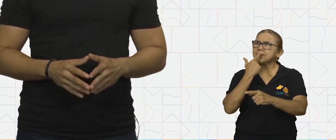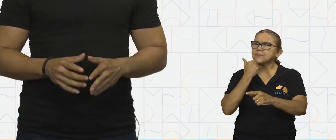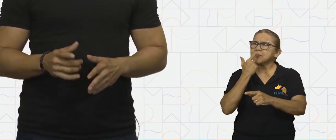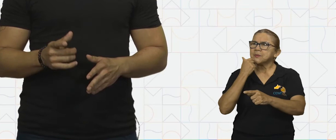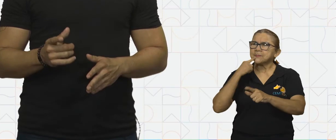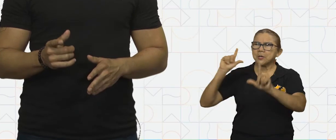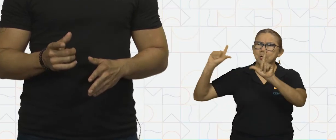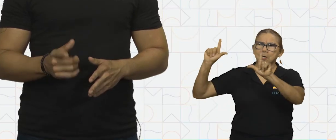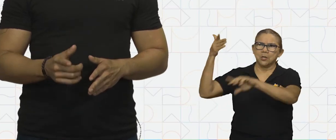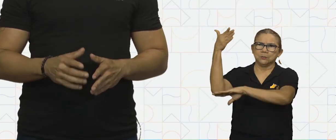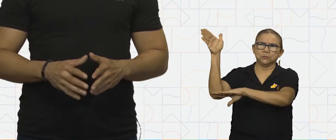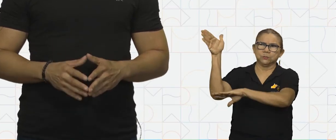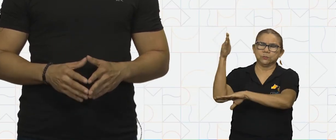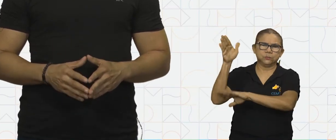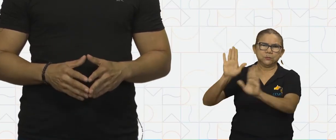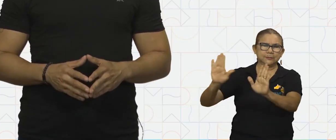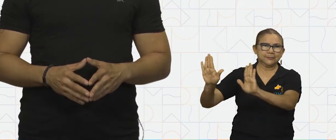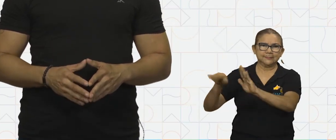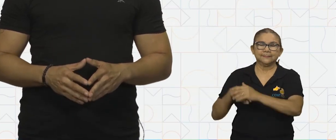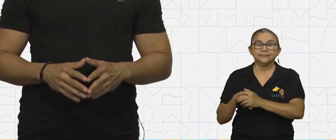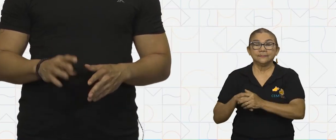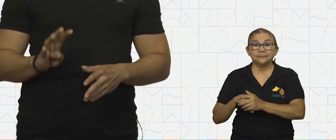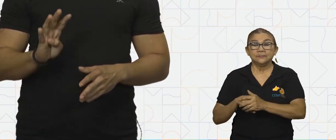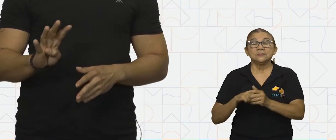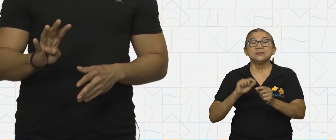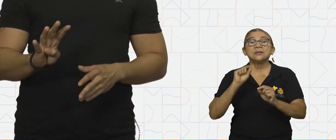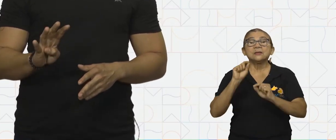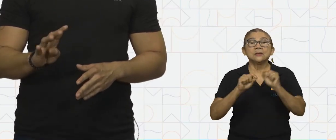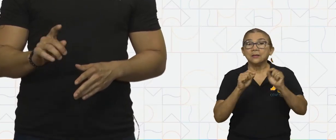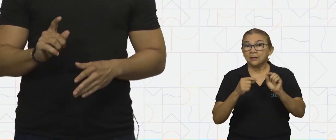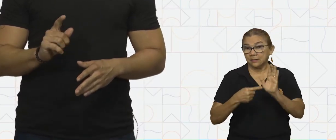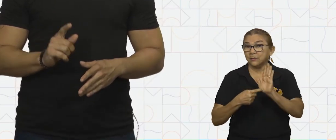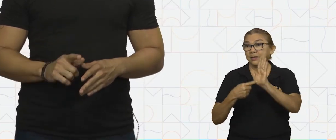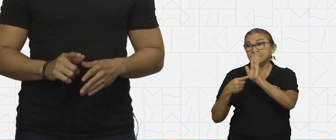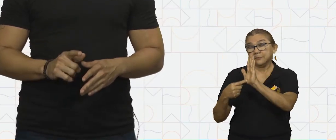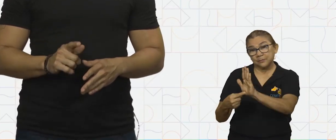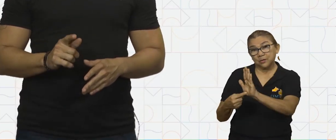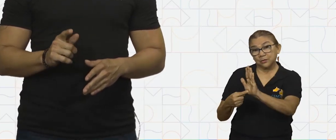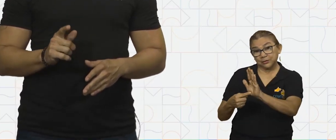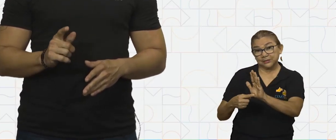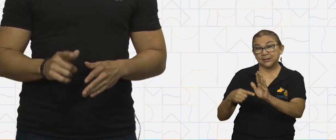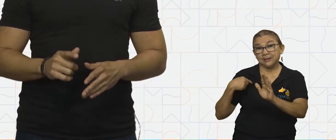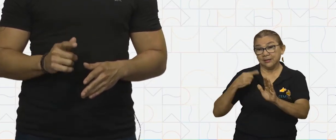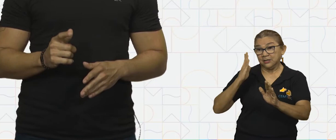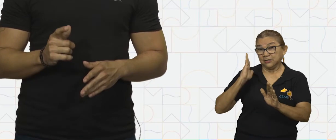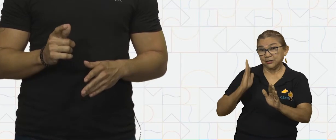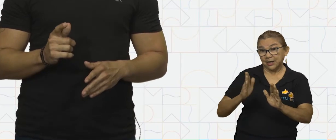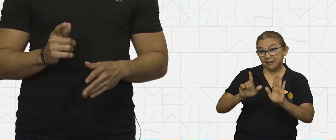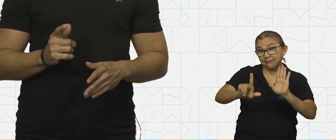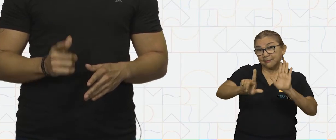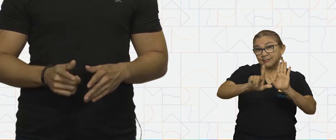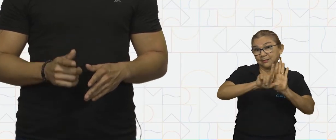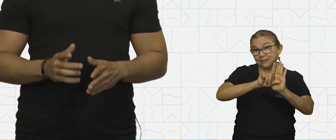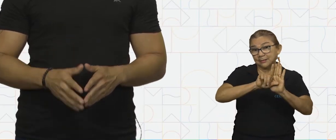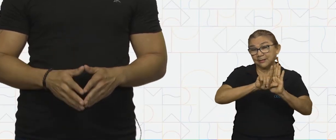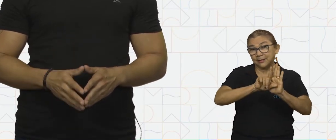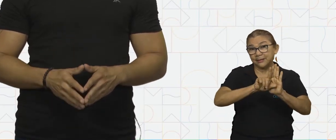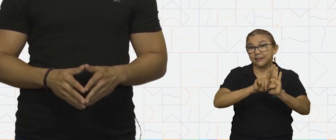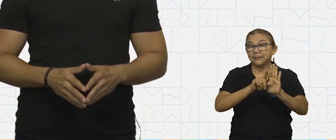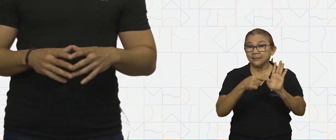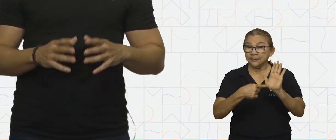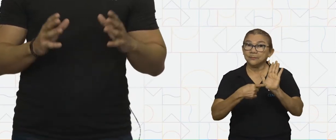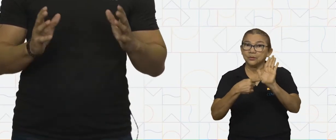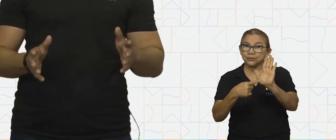política foi a promulgação da Emenda Constitucional número 4, que instituiu o sistema parlamentarista de governo no